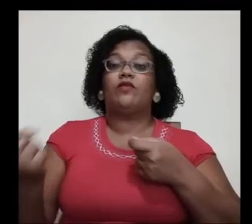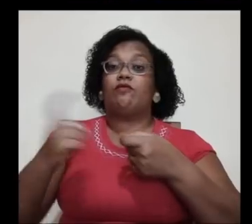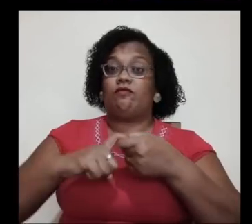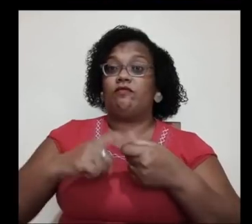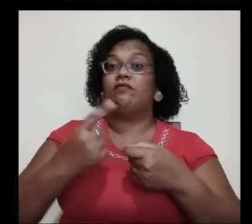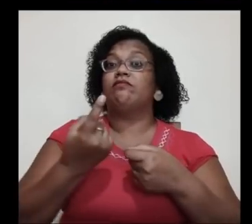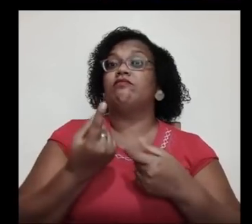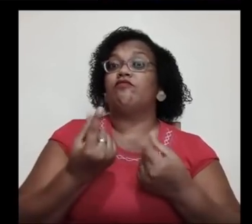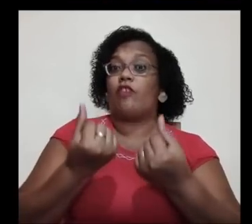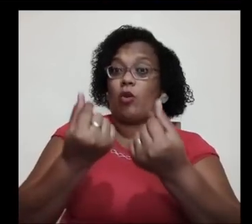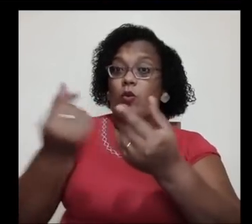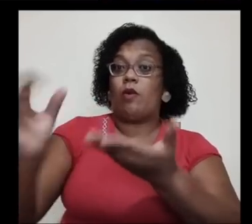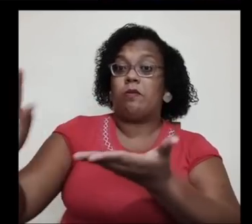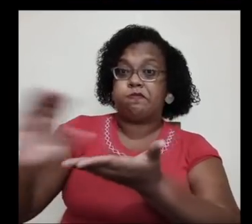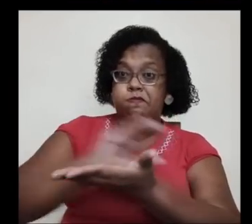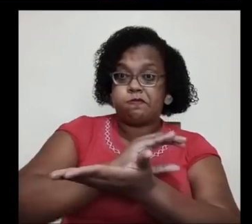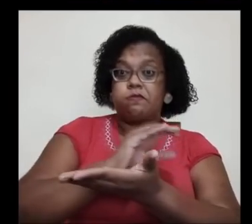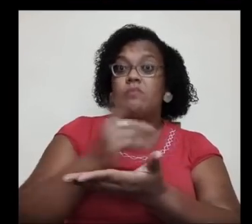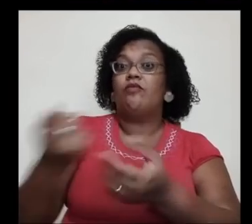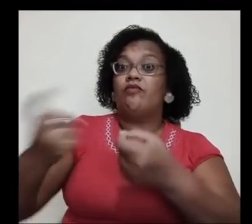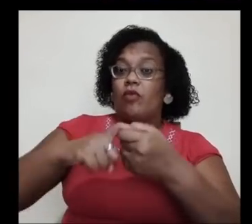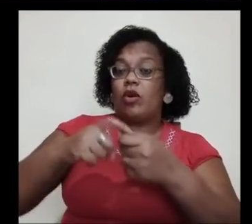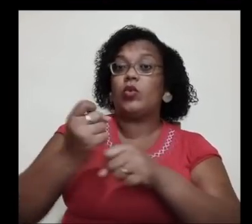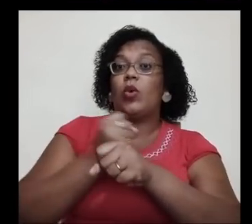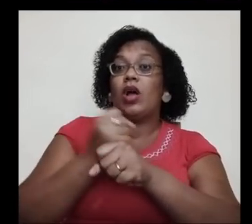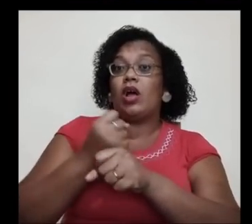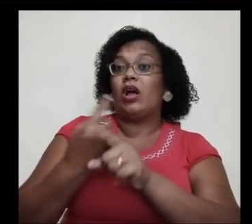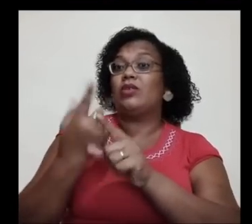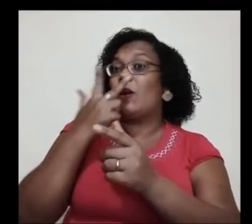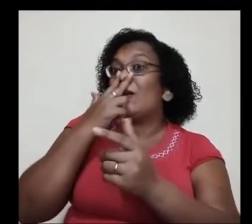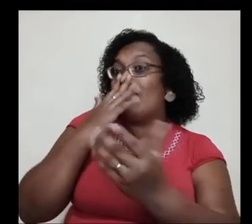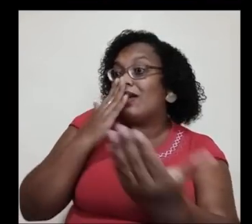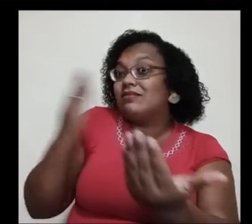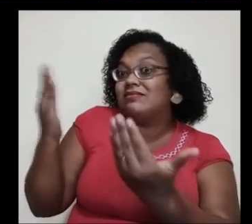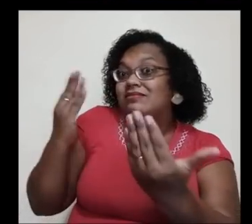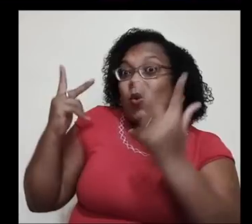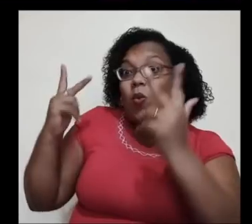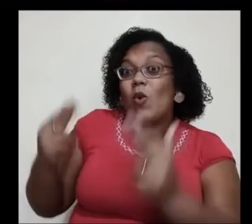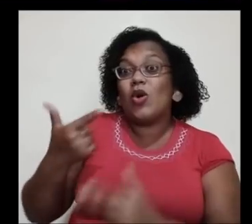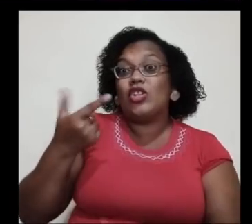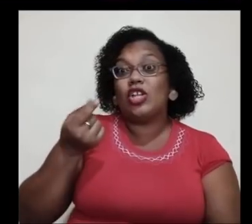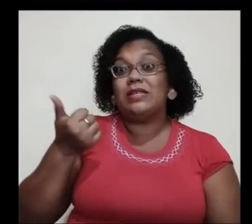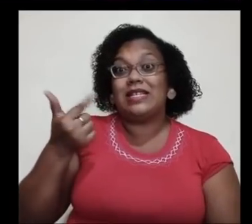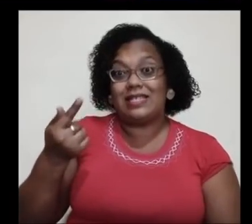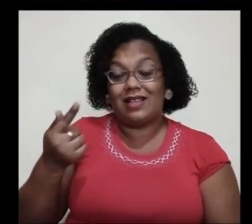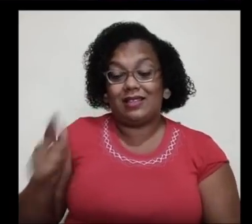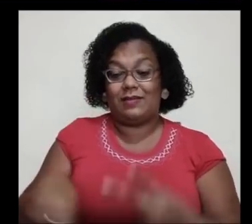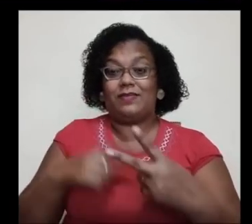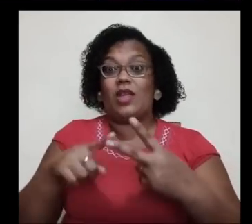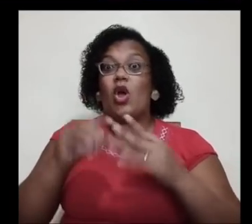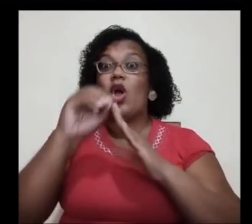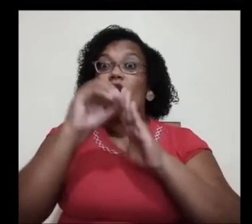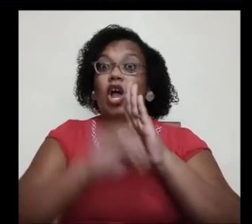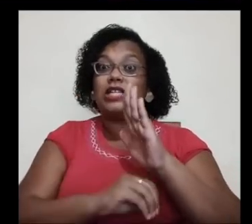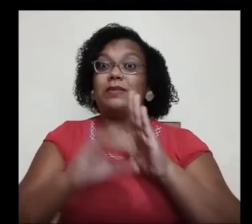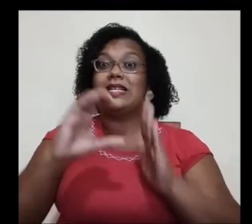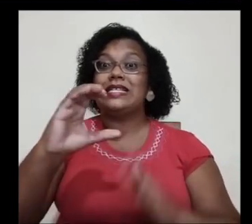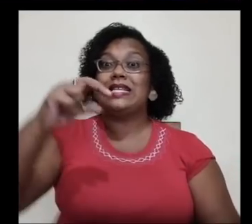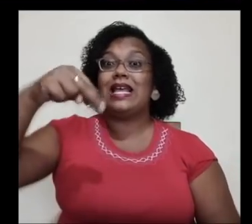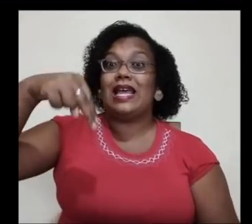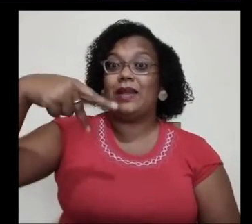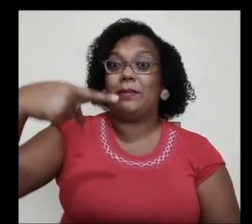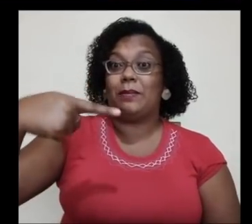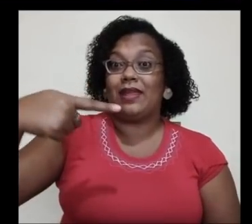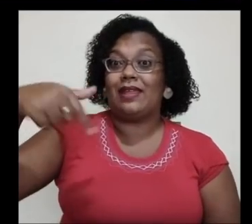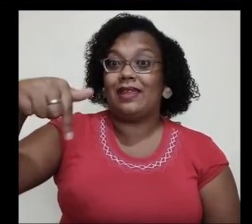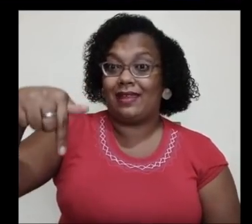Ciência e Tecnologia para investimento aos valores de 2017, o orçamento do CNPq ter da ordem de 1,5